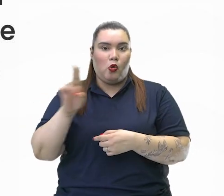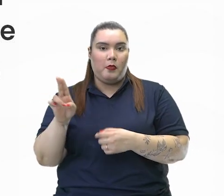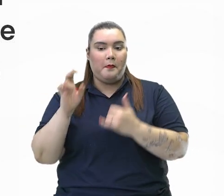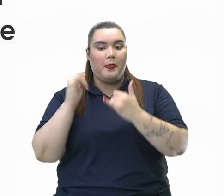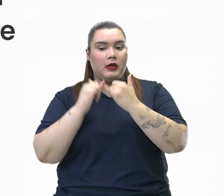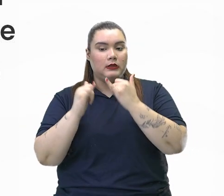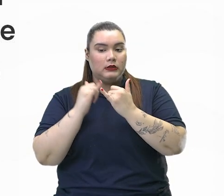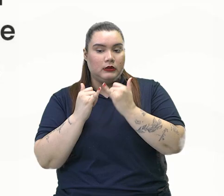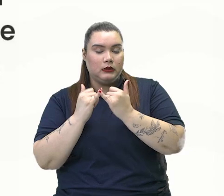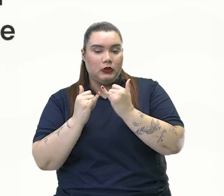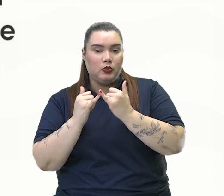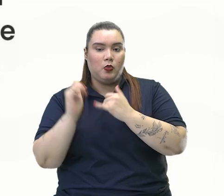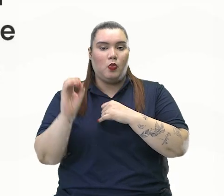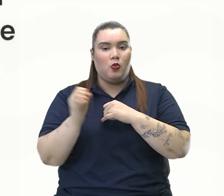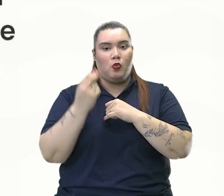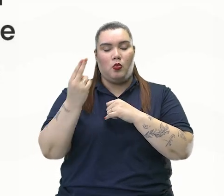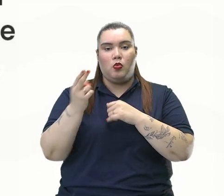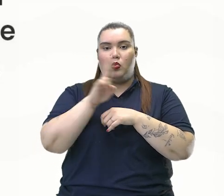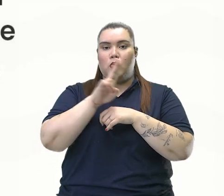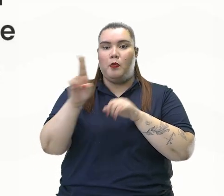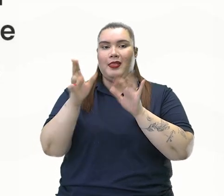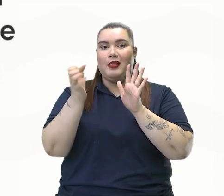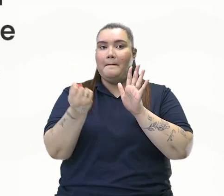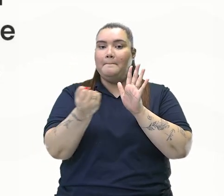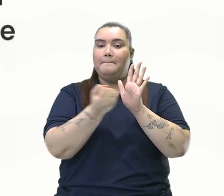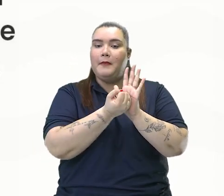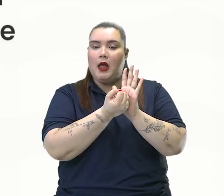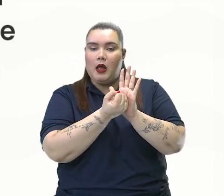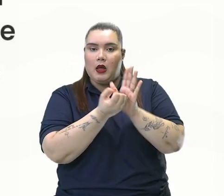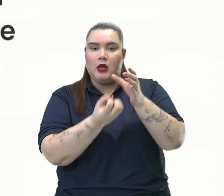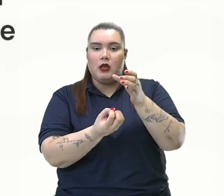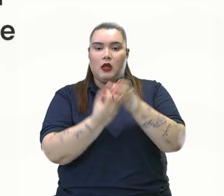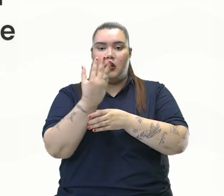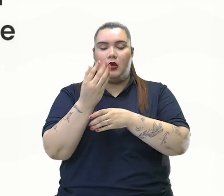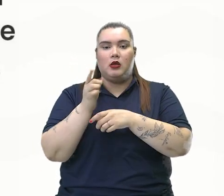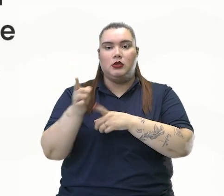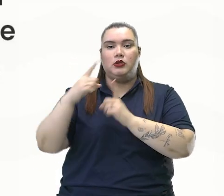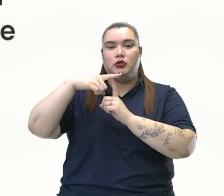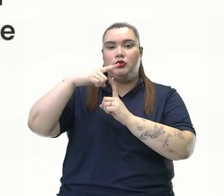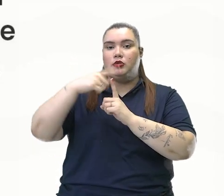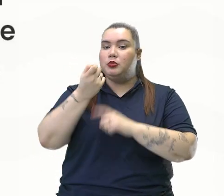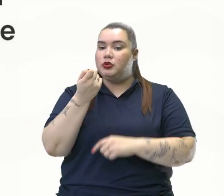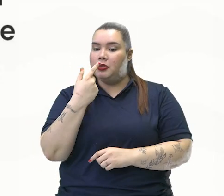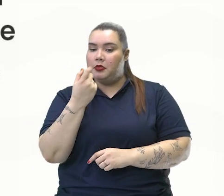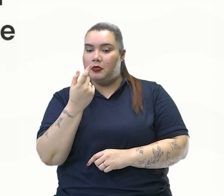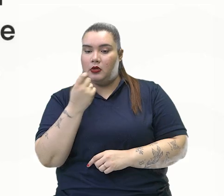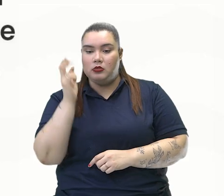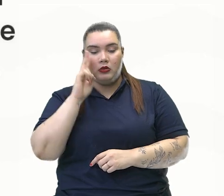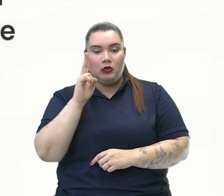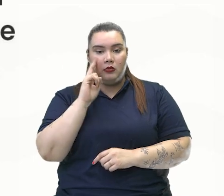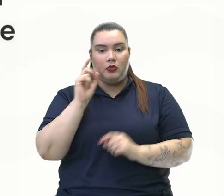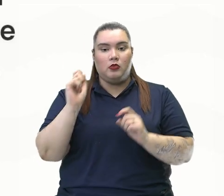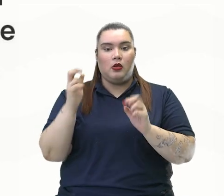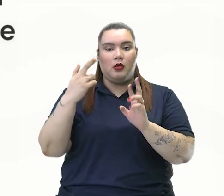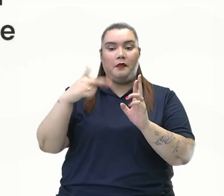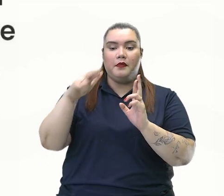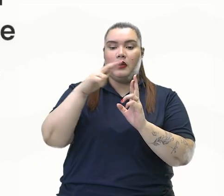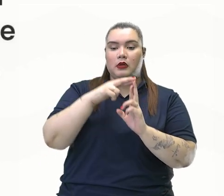genérico desse produto, ou então o nome da marca que produz esse tipo de remédio. Lembrando que nós estamos falando de